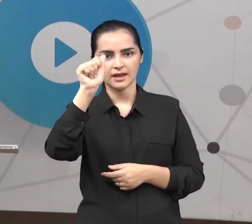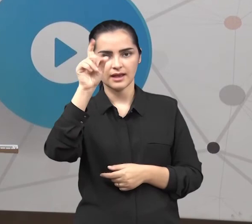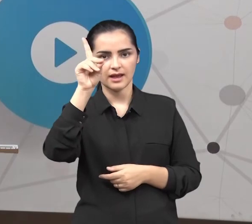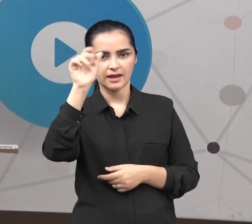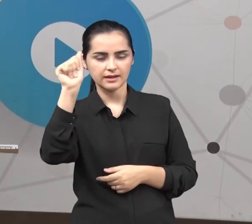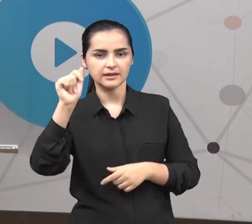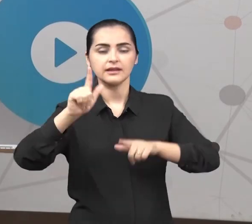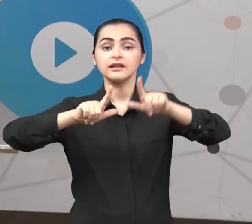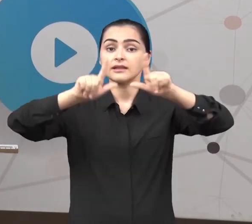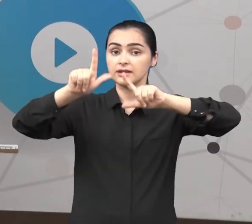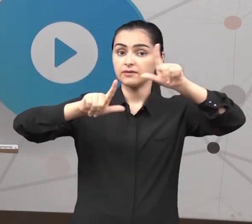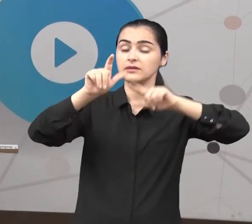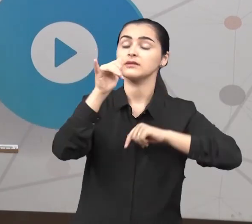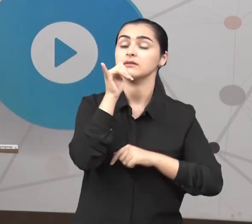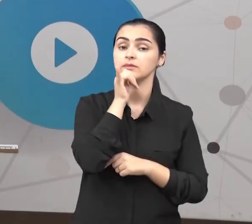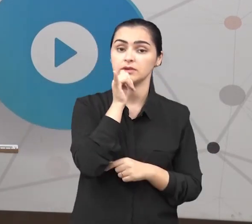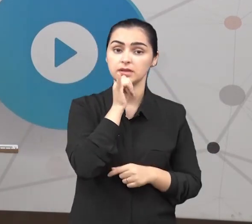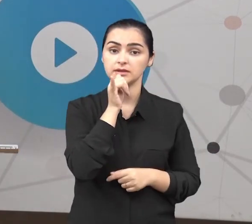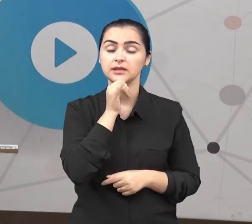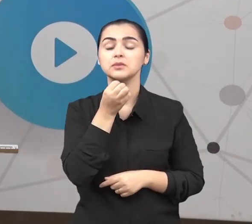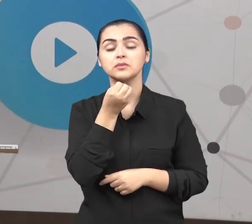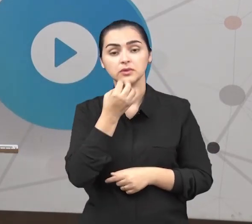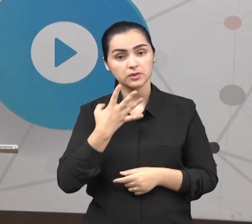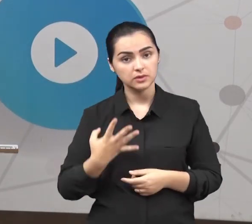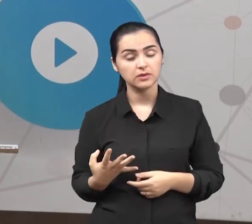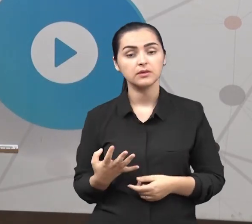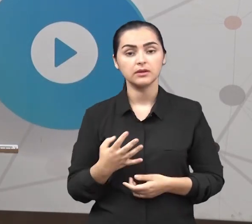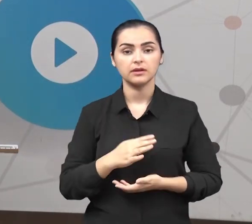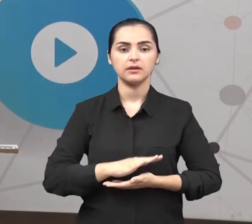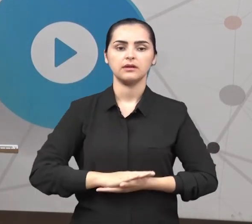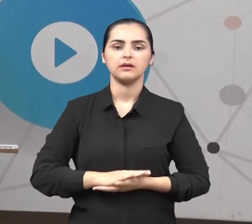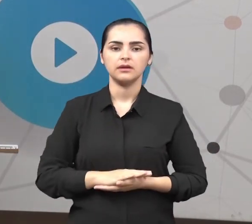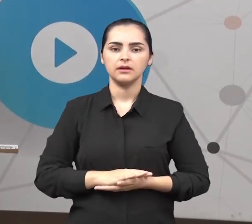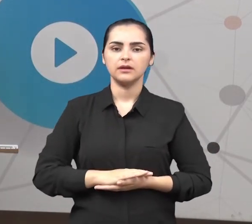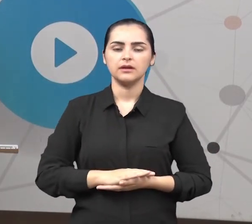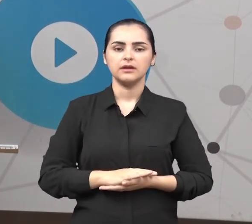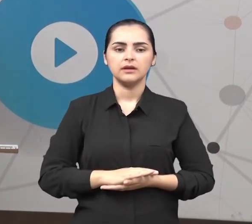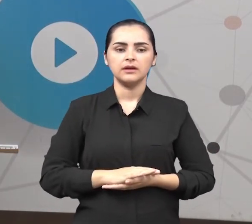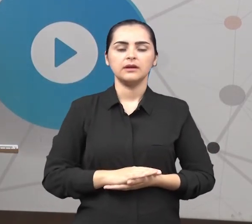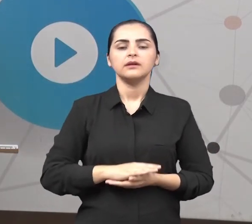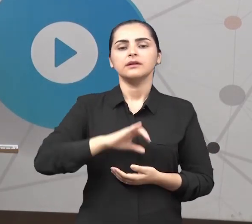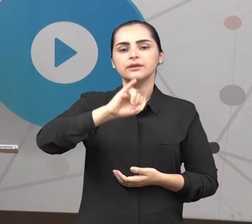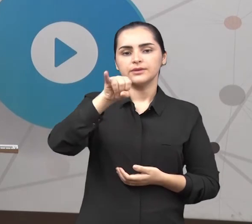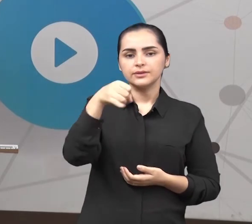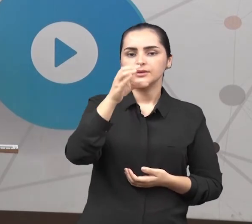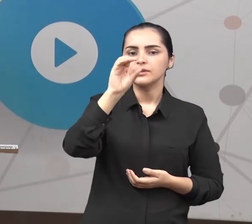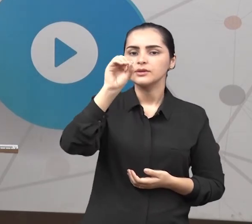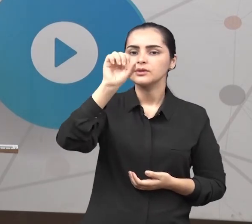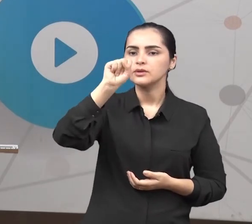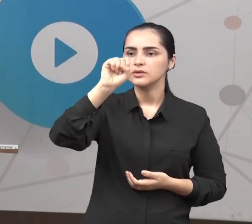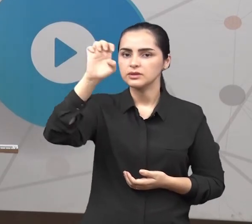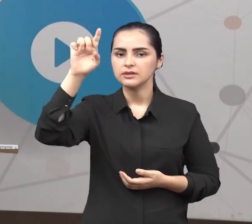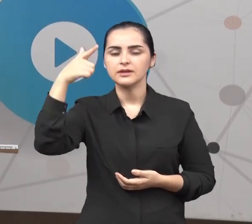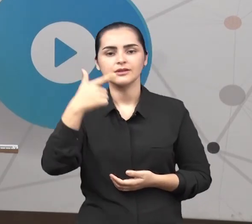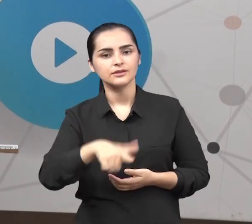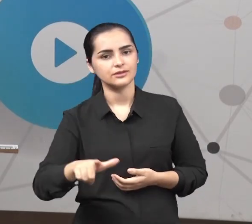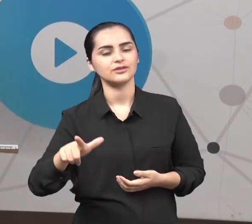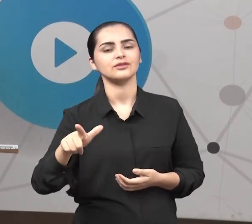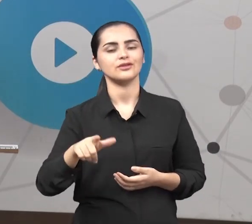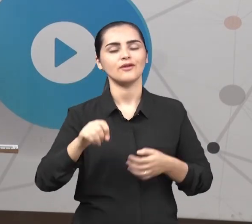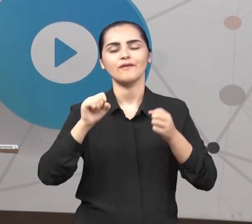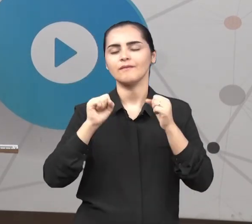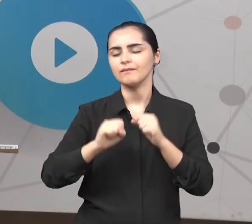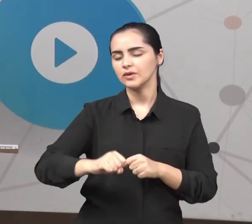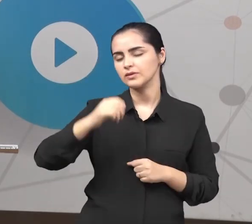de uma televisão, por exemplo. Muito bem! E o José, mais uma vez,